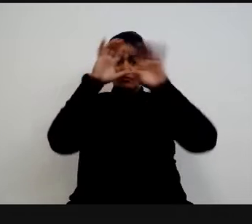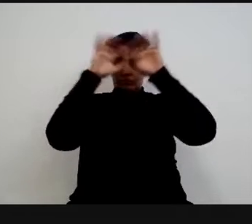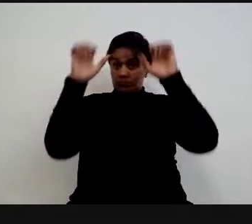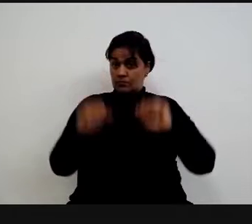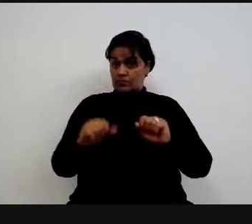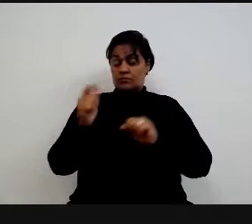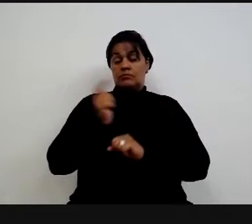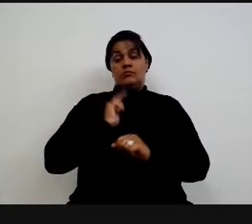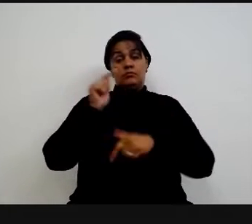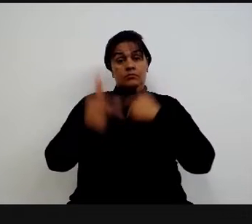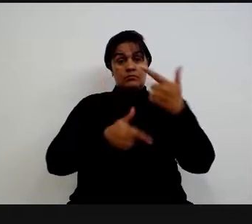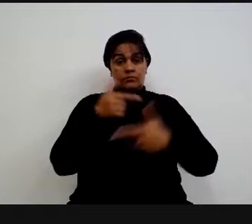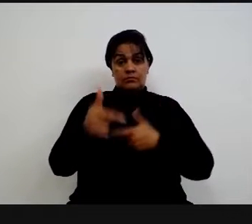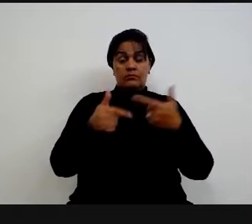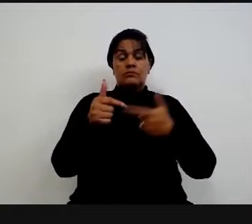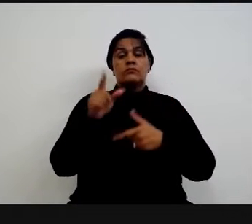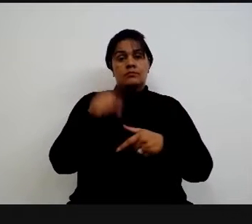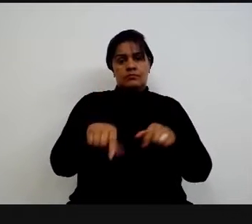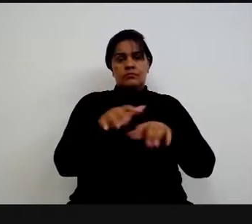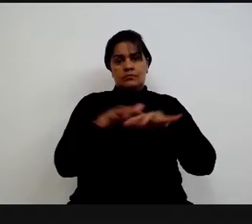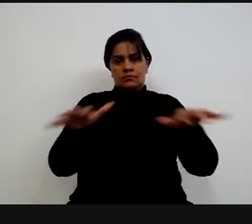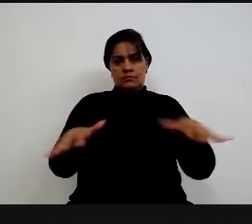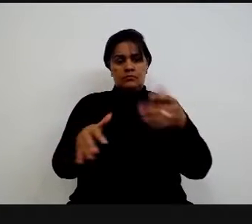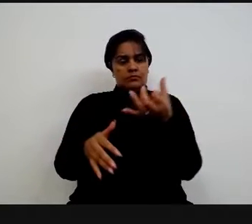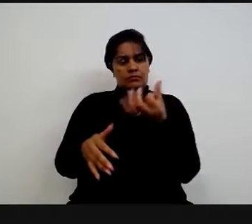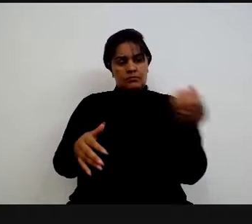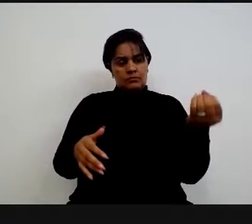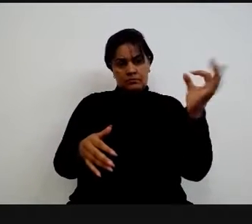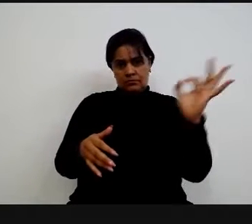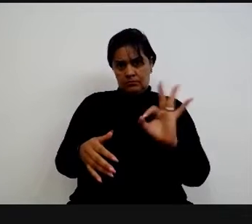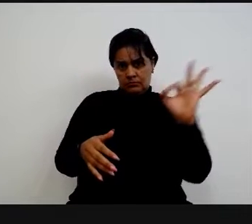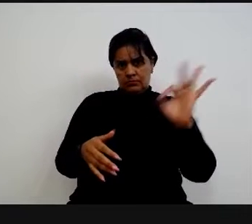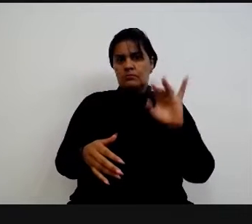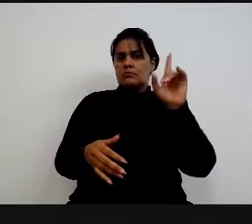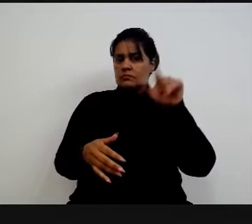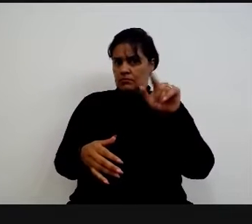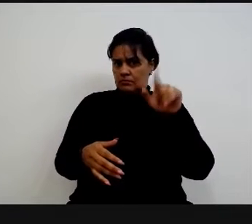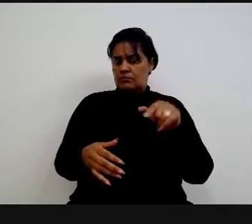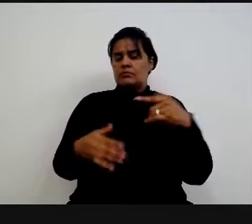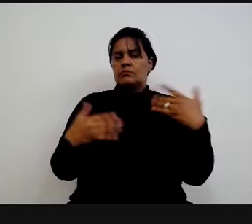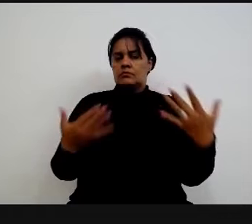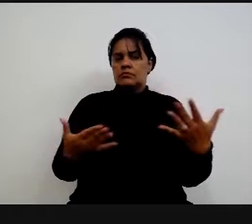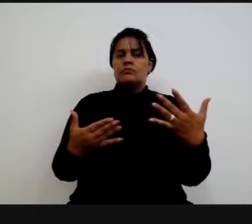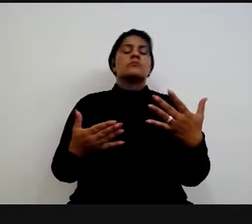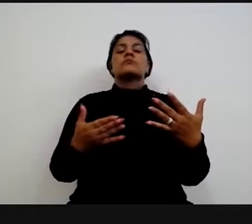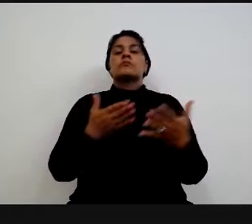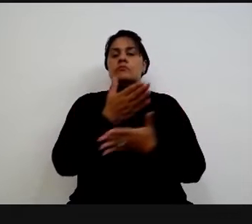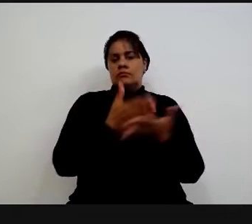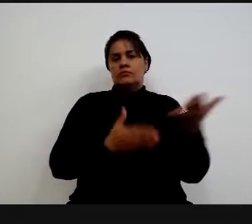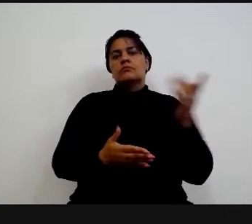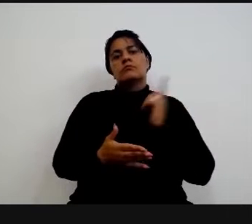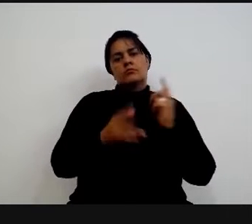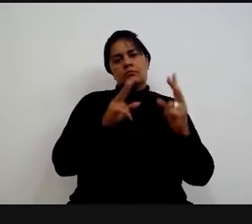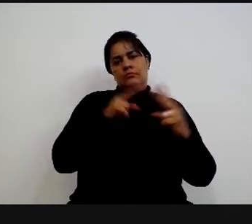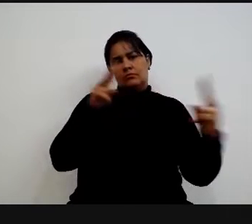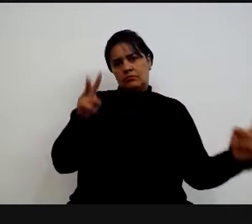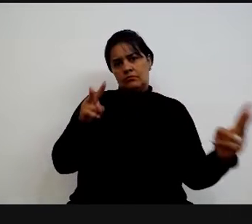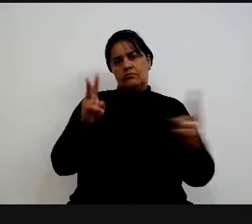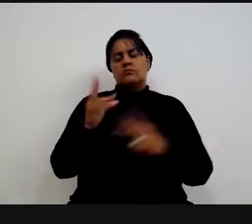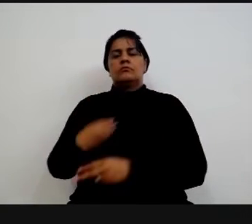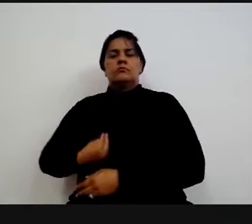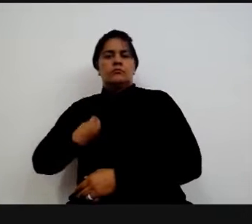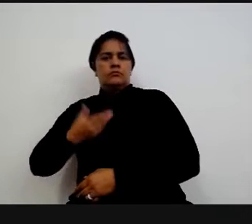tem uma parte do trabalho híbrido, 60% dos nossos servidores trabalham no parcialmente online,